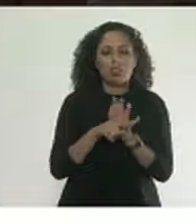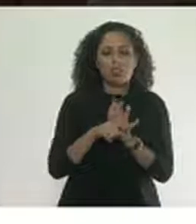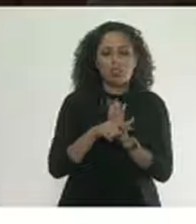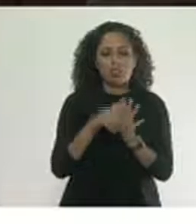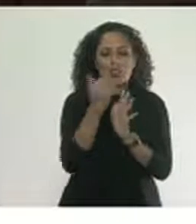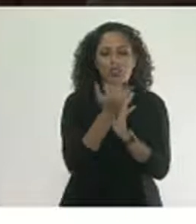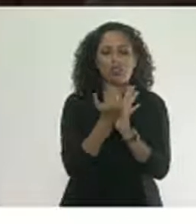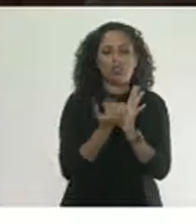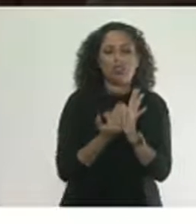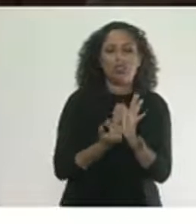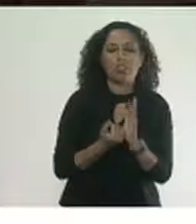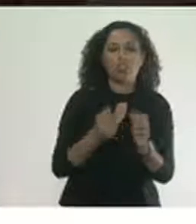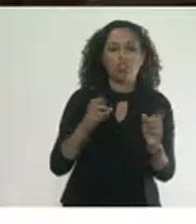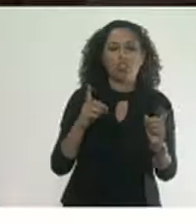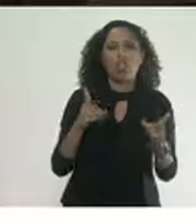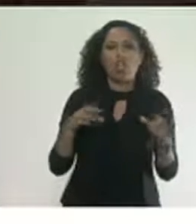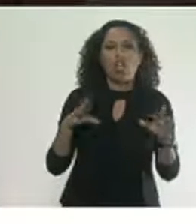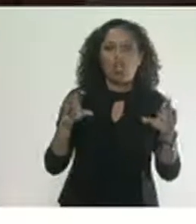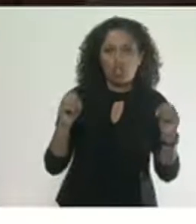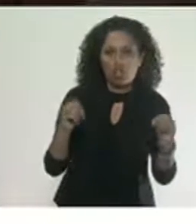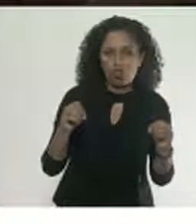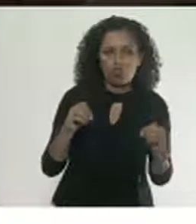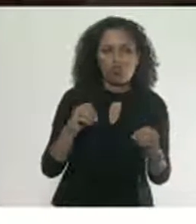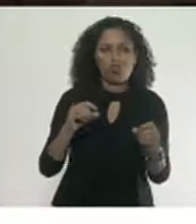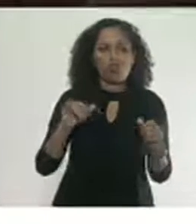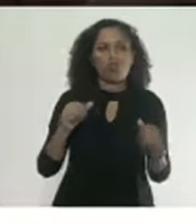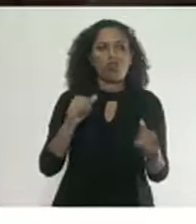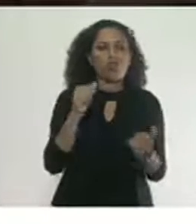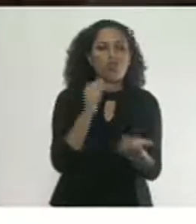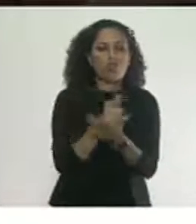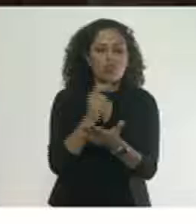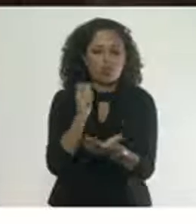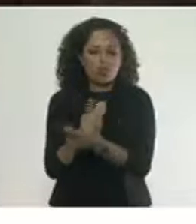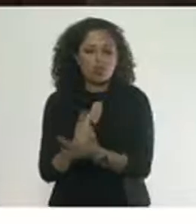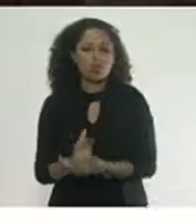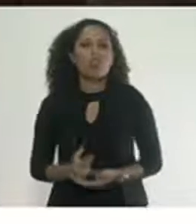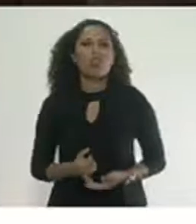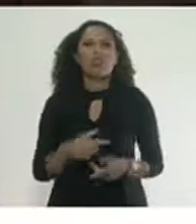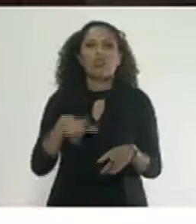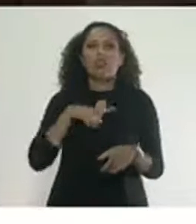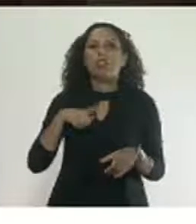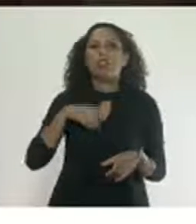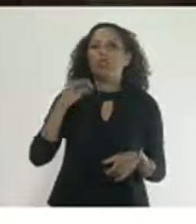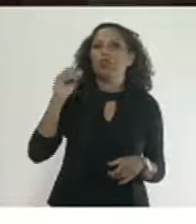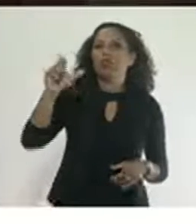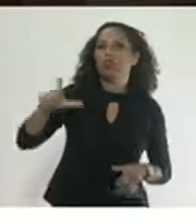das lojas revendedoras de armamento, mais eficiente, com presença física do fiscal,